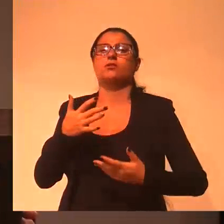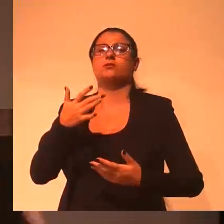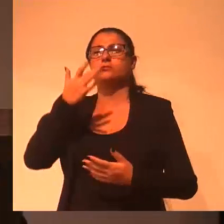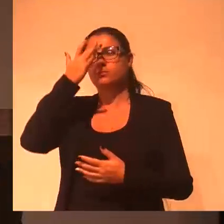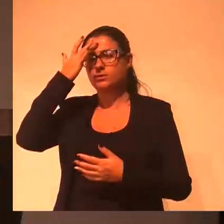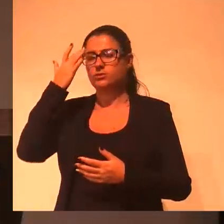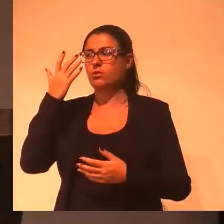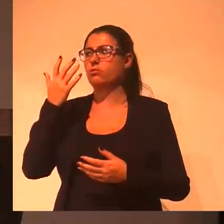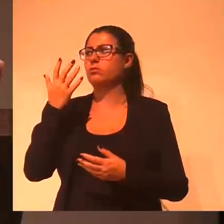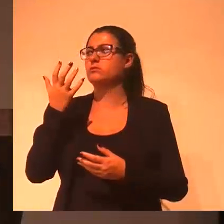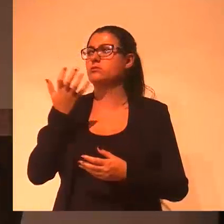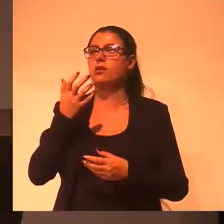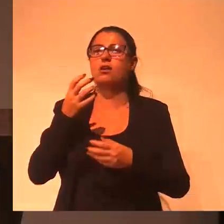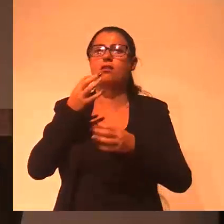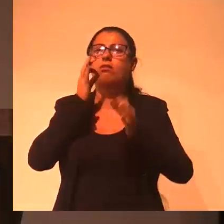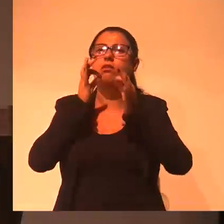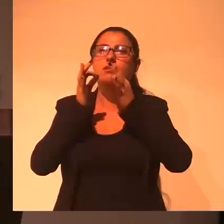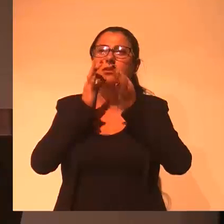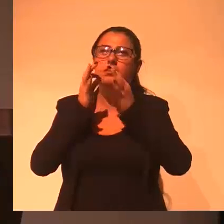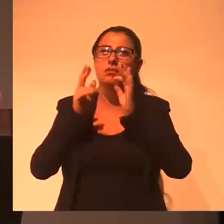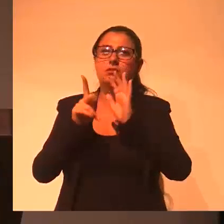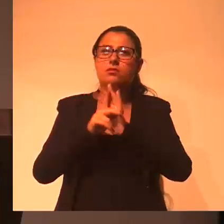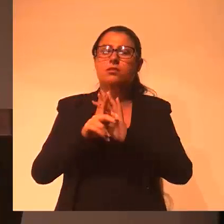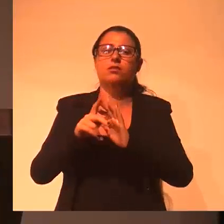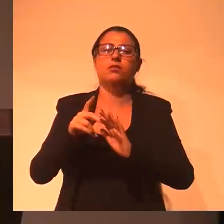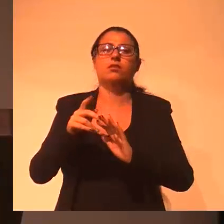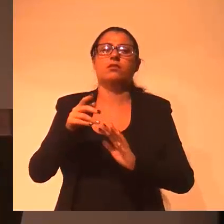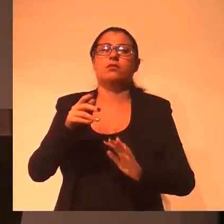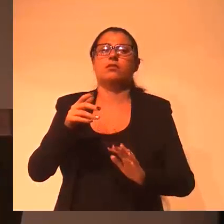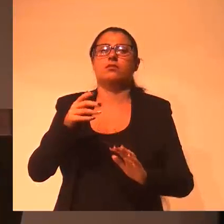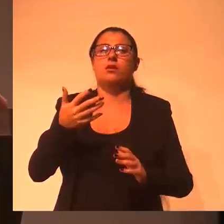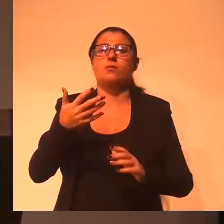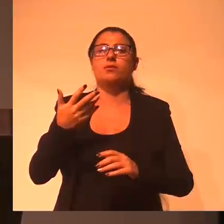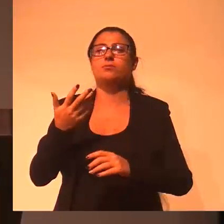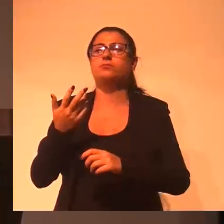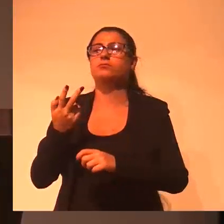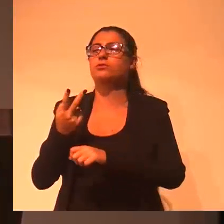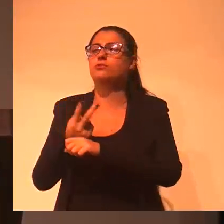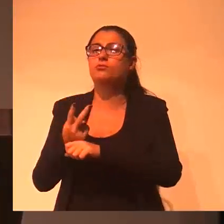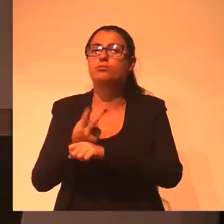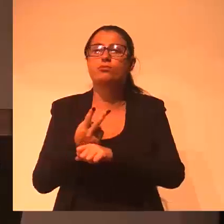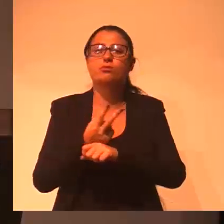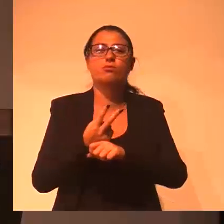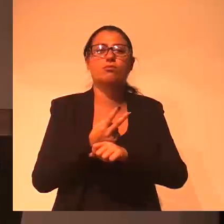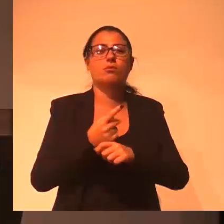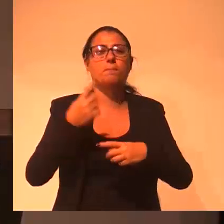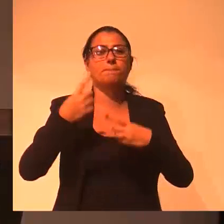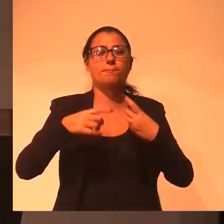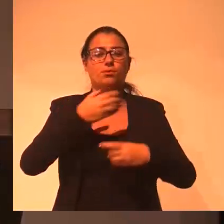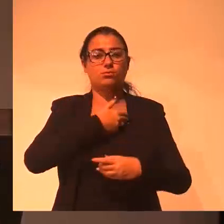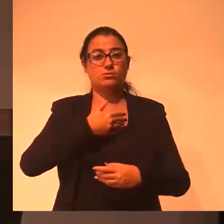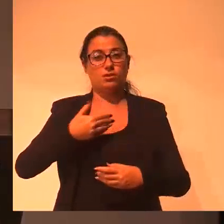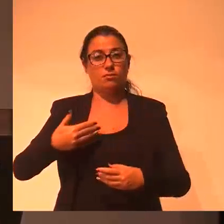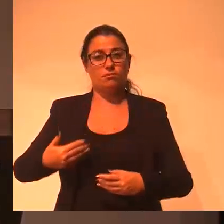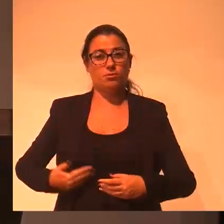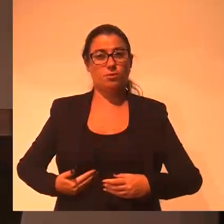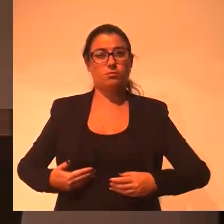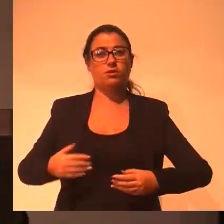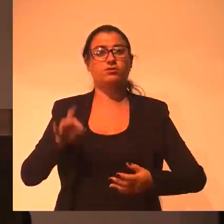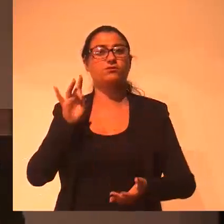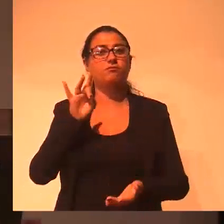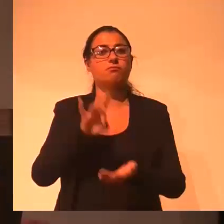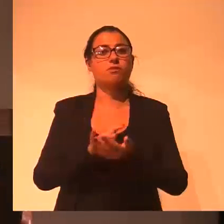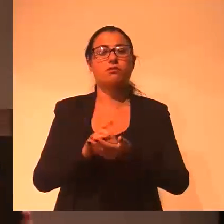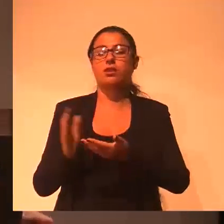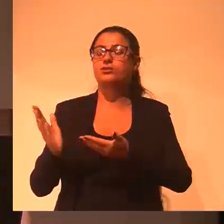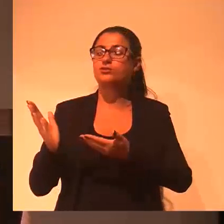não é? Então a minha reflexão, a minha contribuição é para que a gente busque uma política pública que de fato provoque o jovem